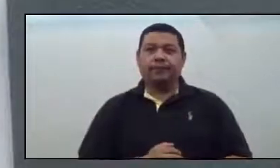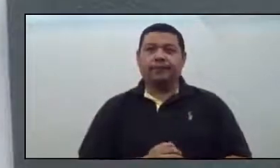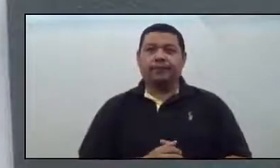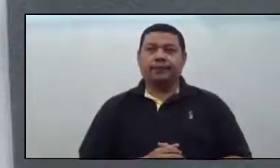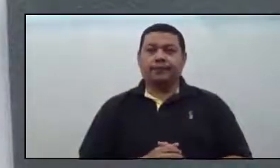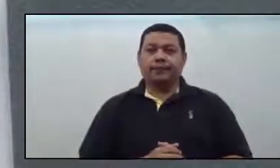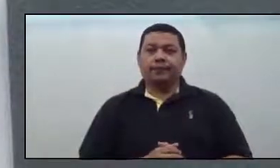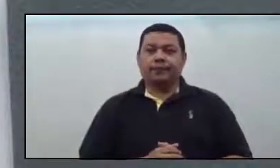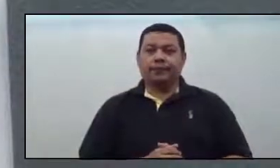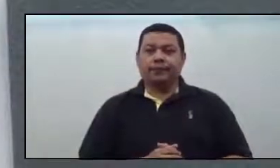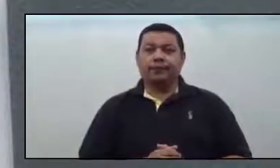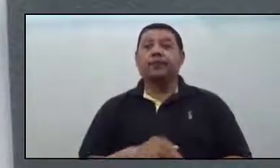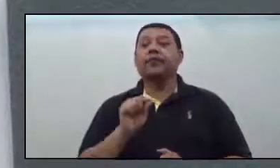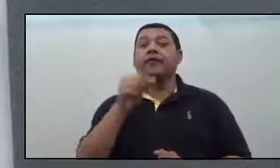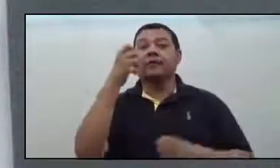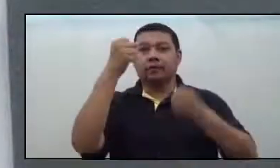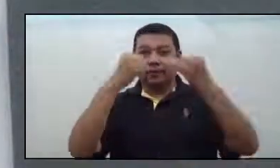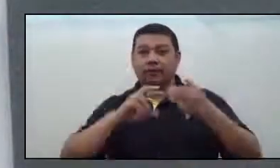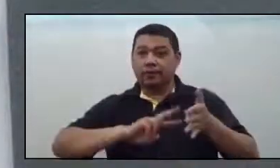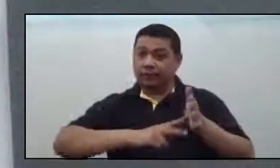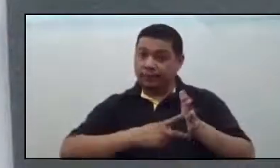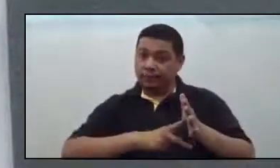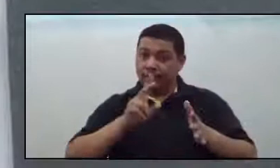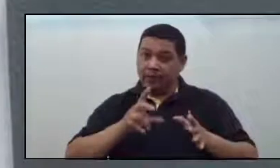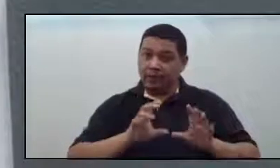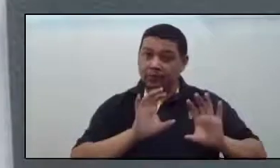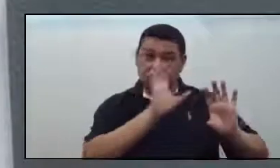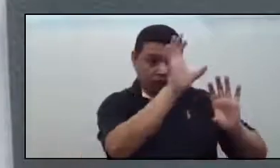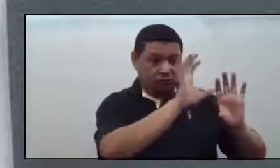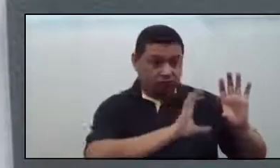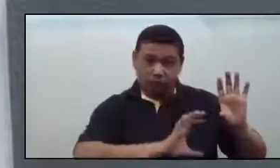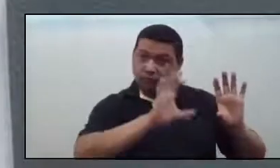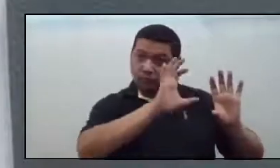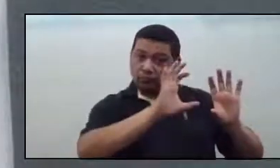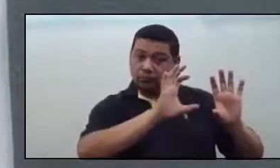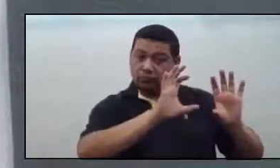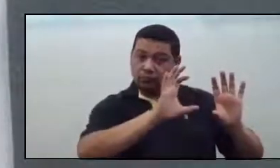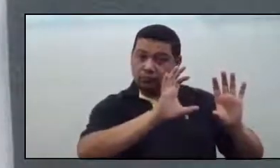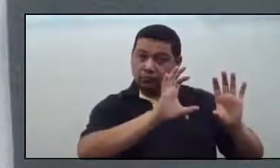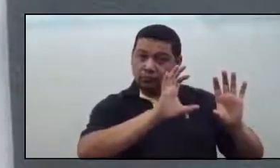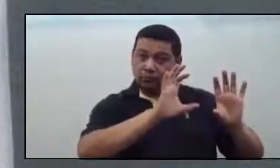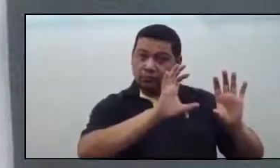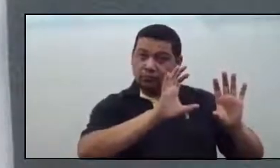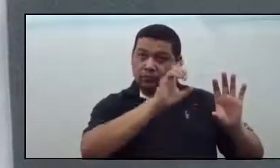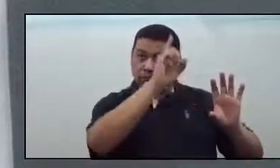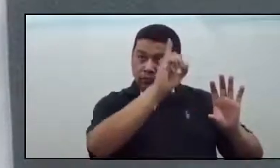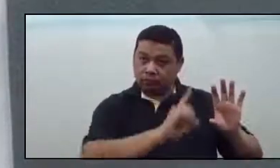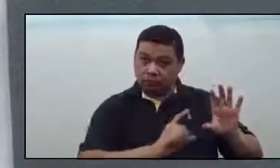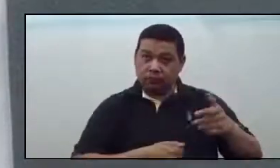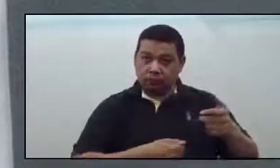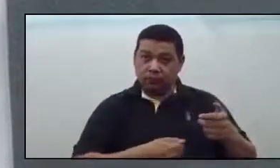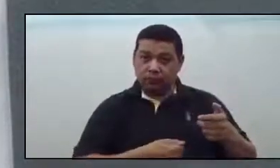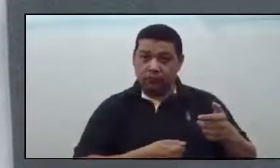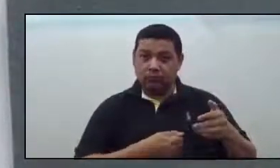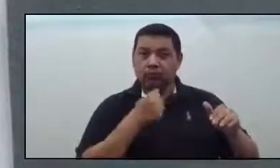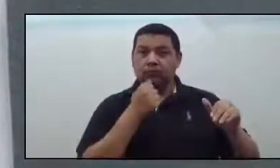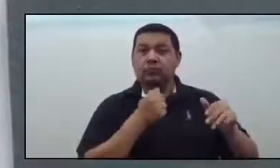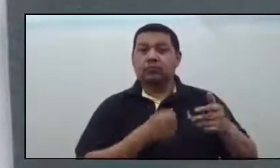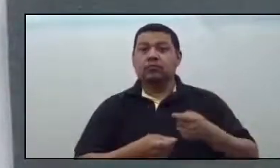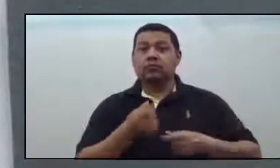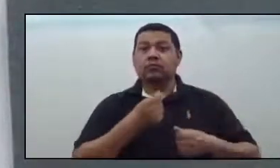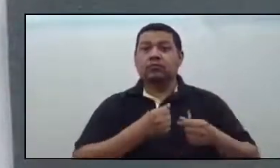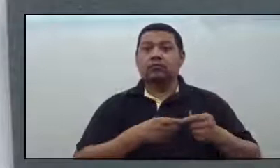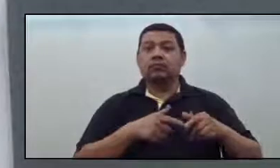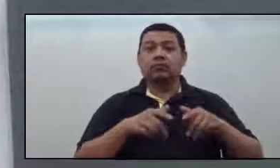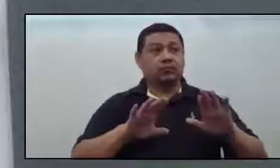que nada mais é do que um programa para garantir, para gerar renda e emprego